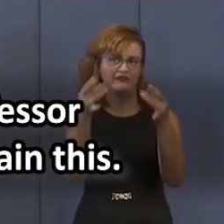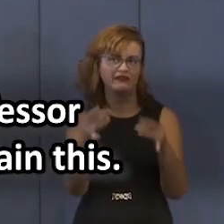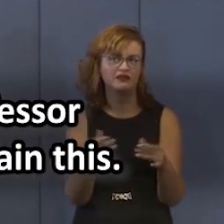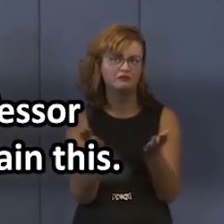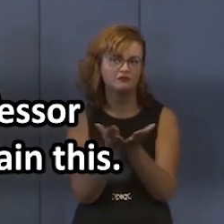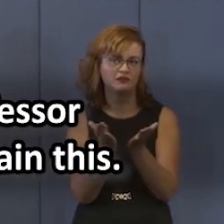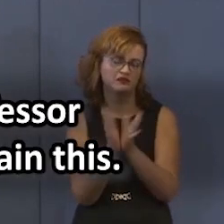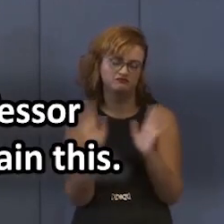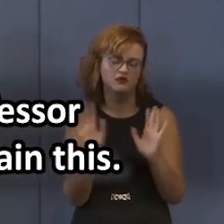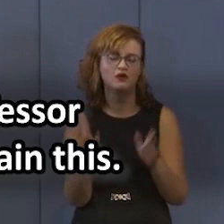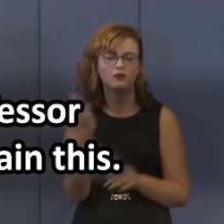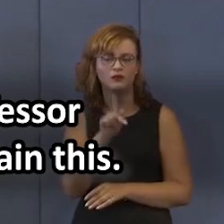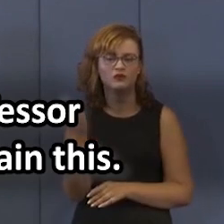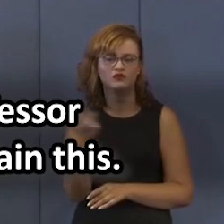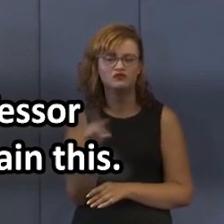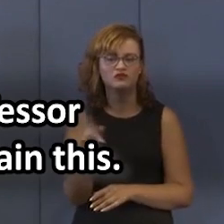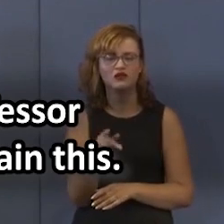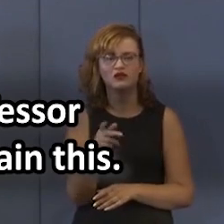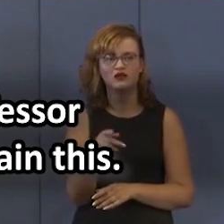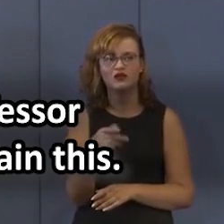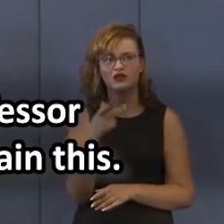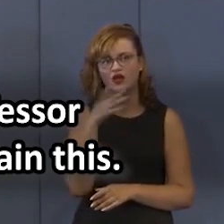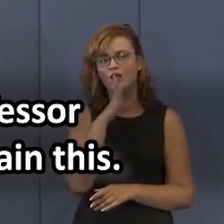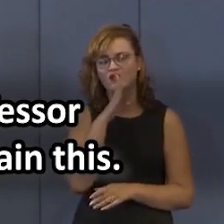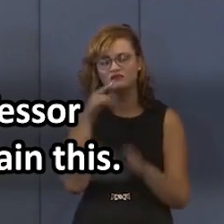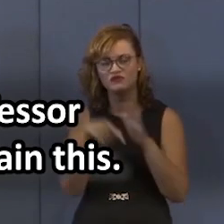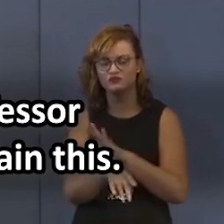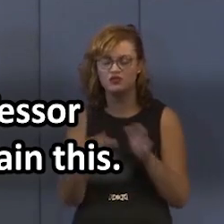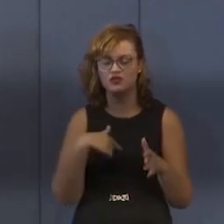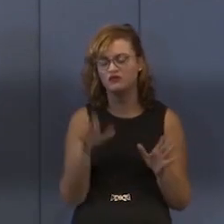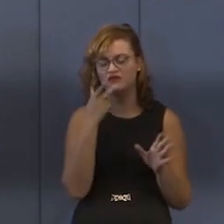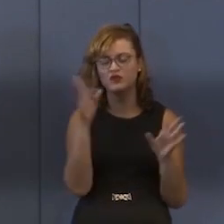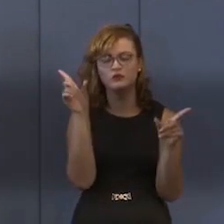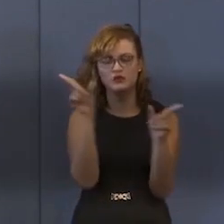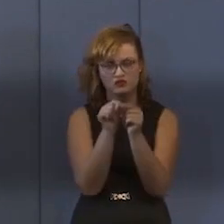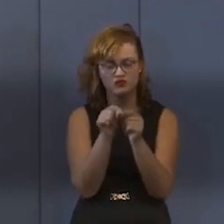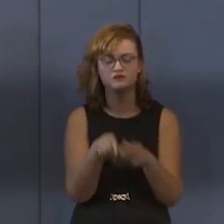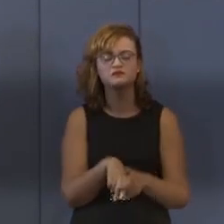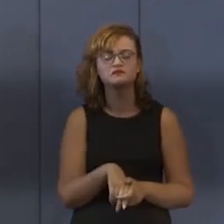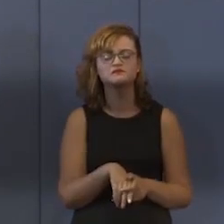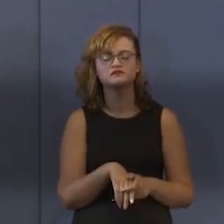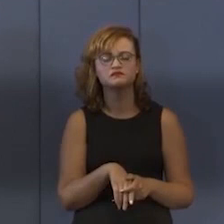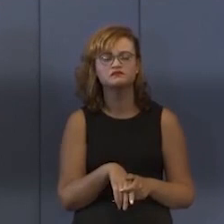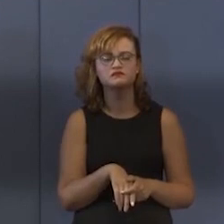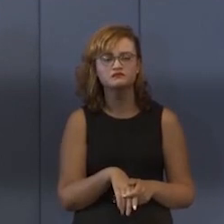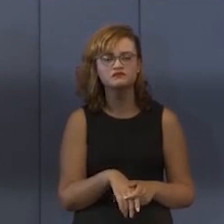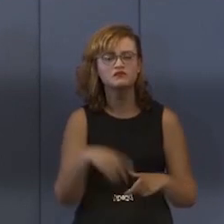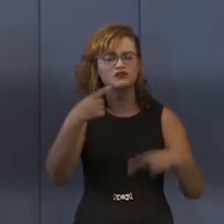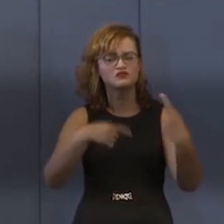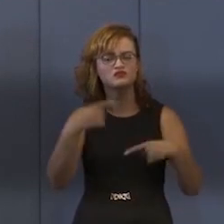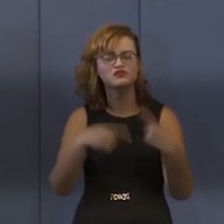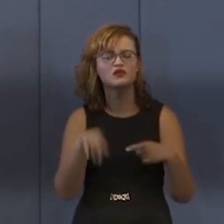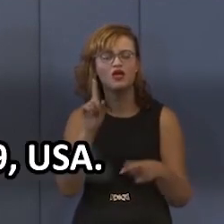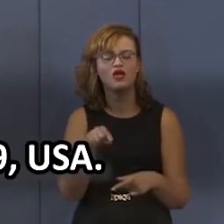porque, obviamente, o professor Pontes terá muito mais condições do que eu de explicar, mas eu acho que é interessante discutir. É